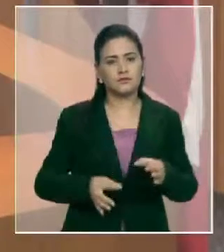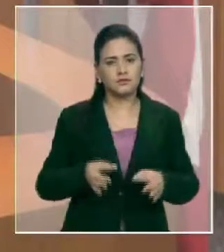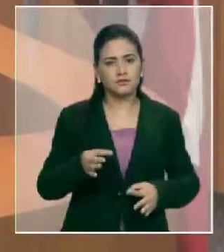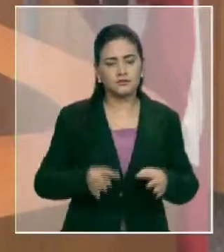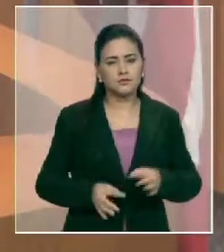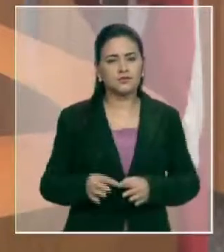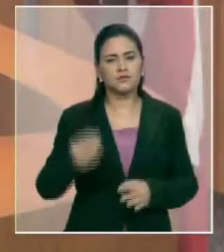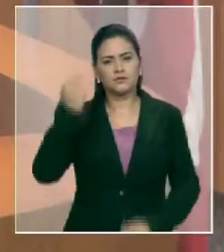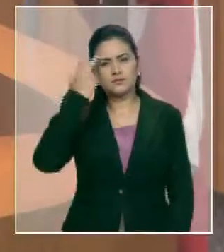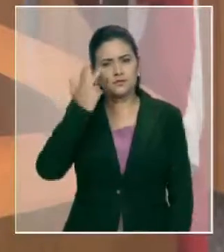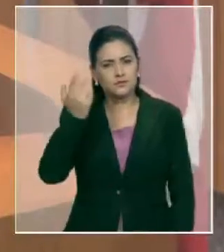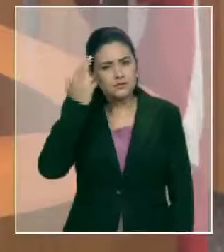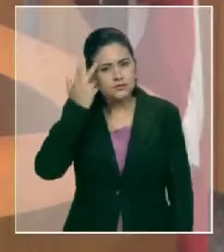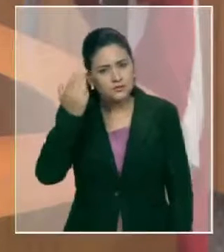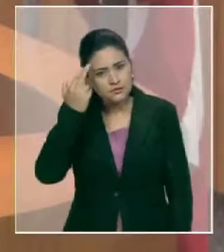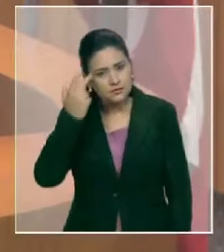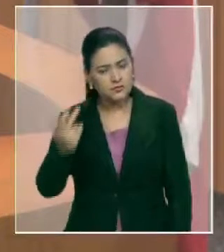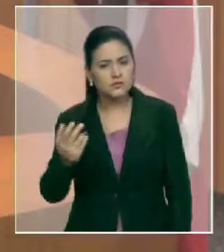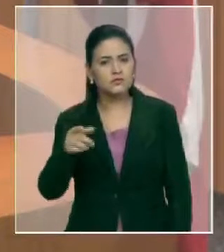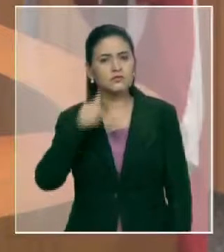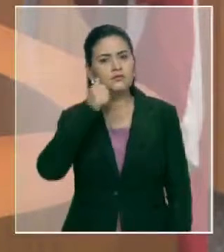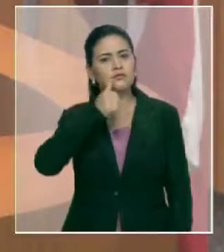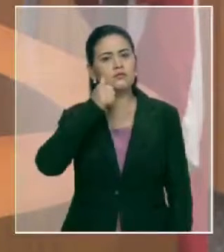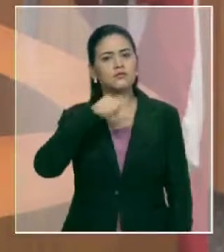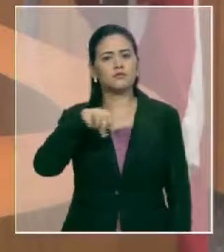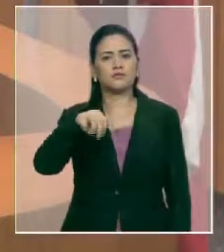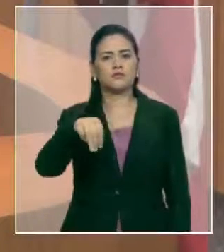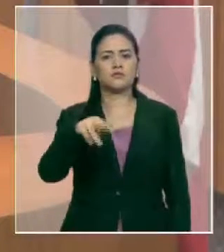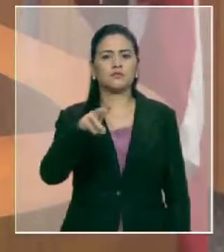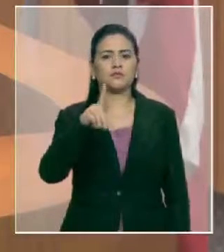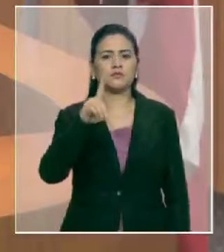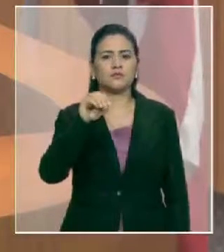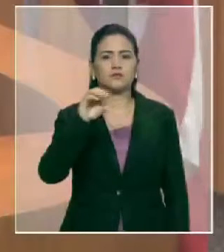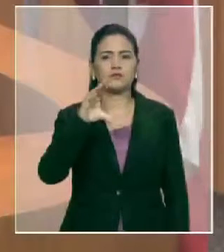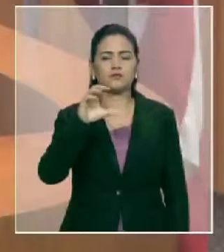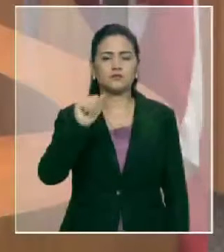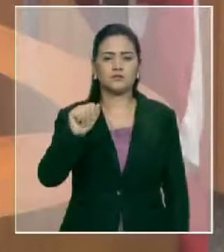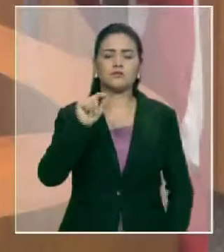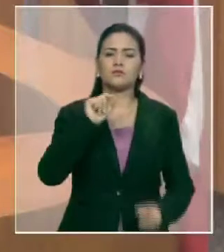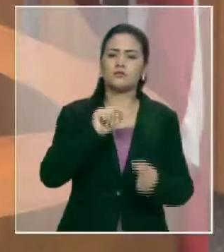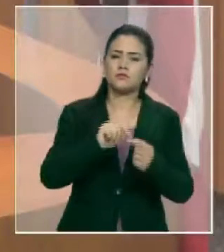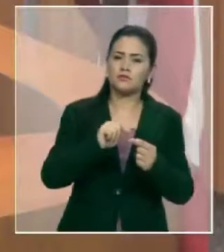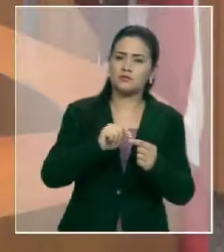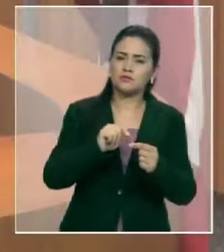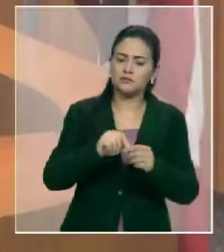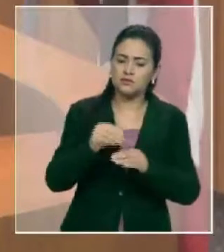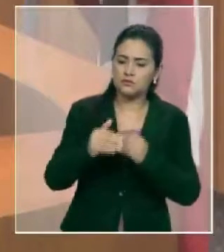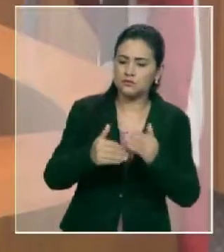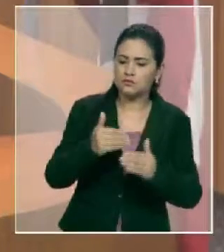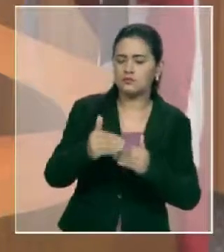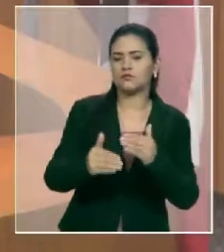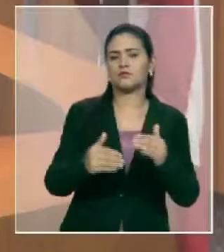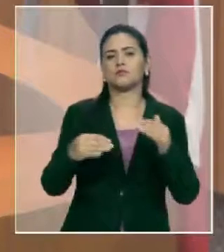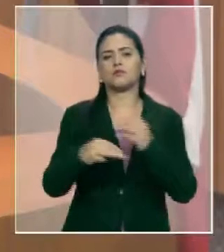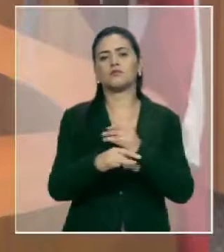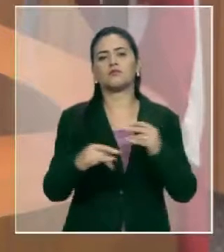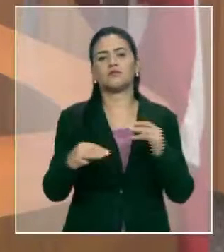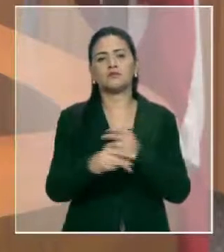à história que Dona Mudoca escreveu e construiu em nosso município de Timon.